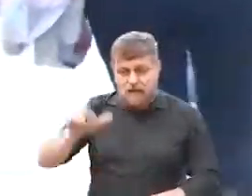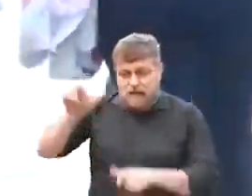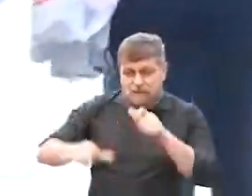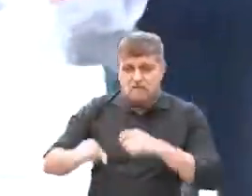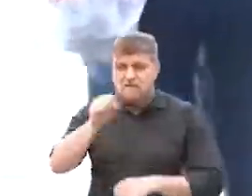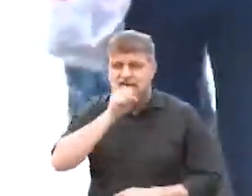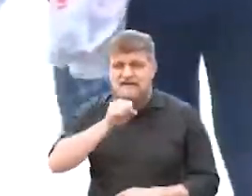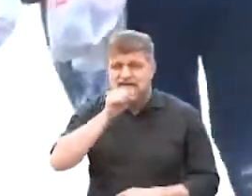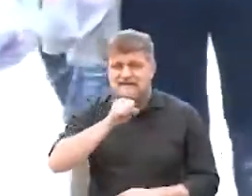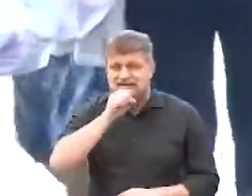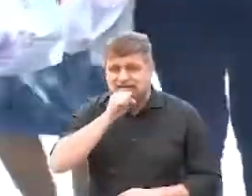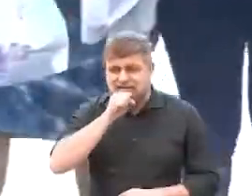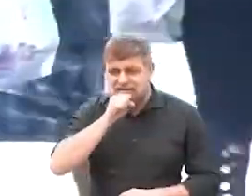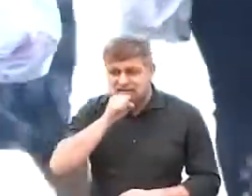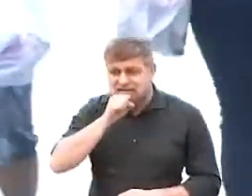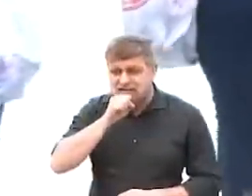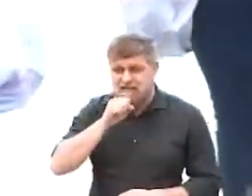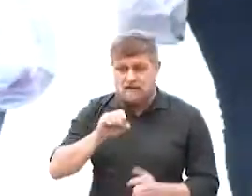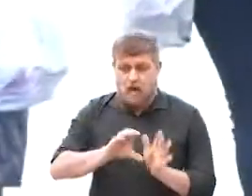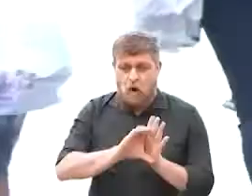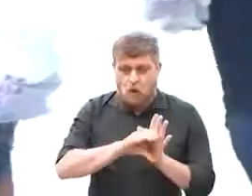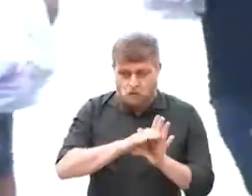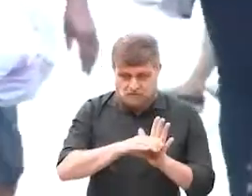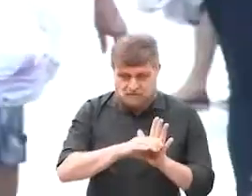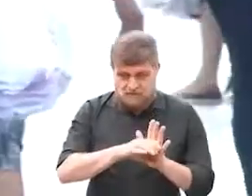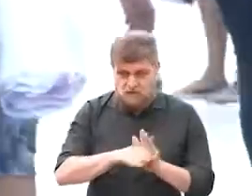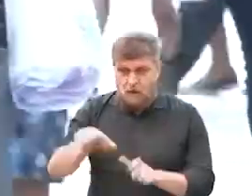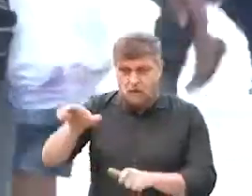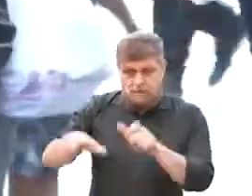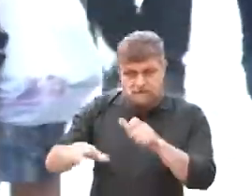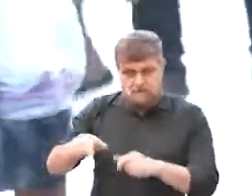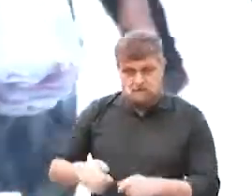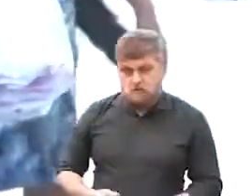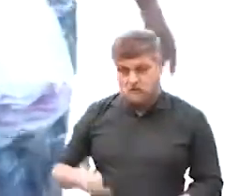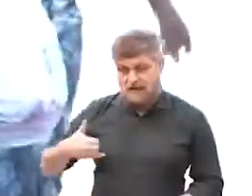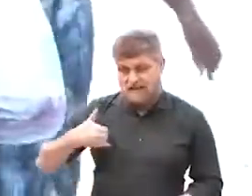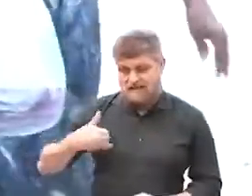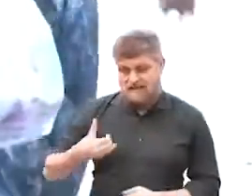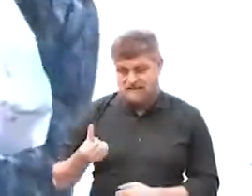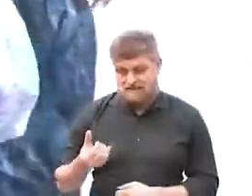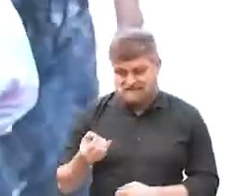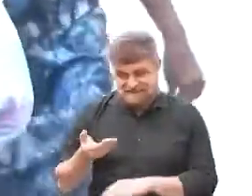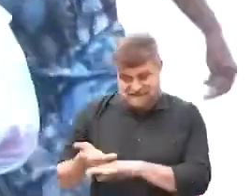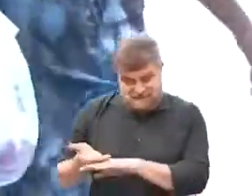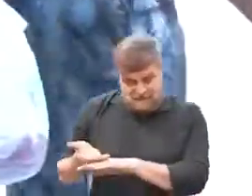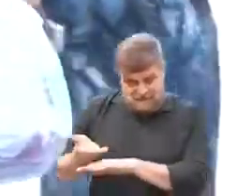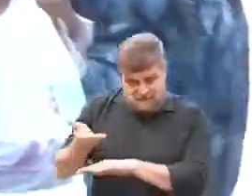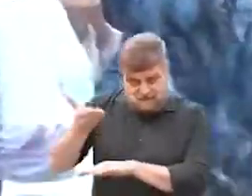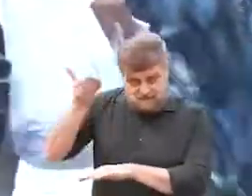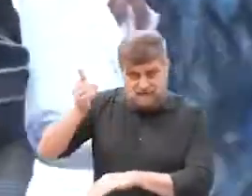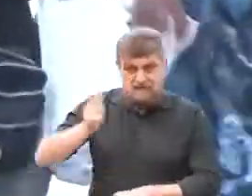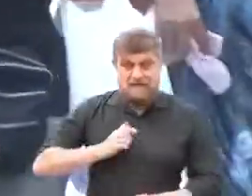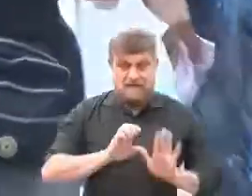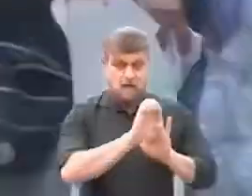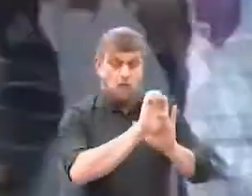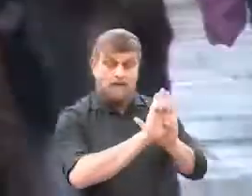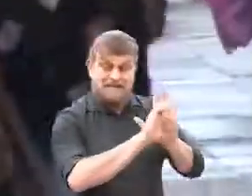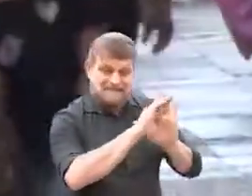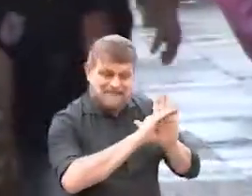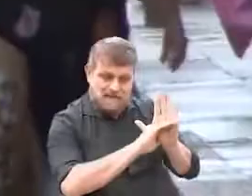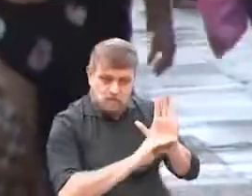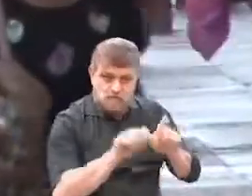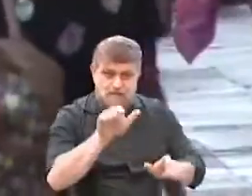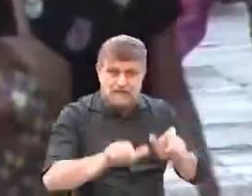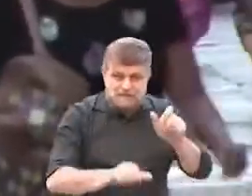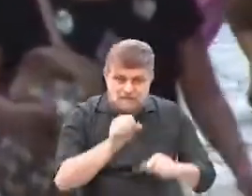Brasil é considerado todo aquele com idade igual ou superior a 60 anos, segundo o Estatuto do Idoso. O